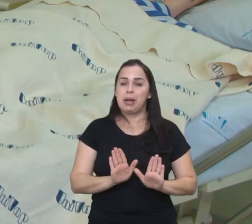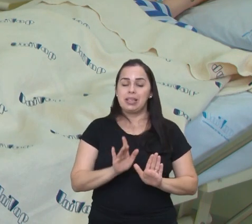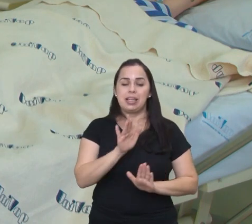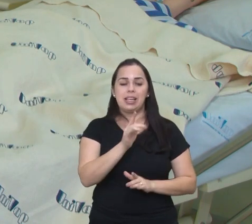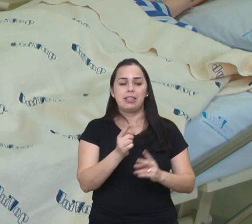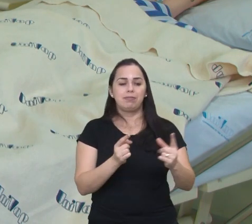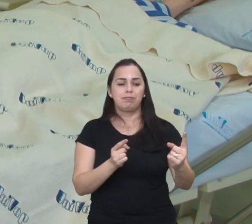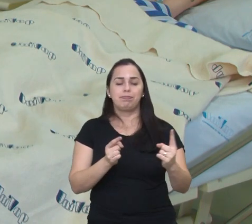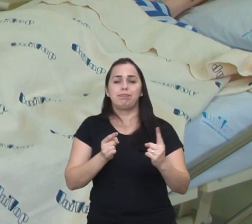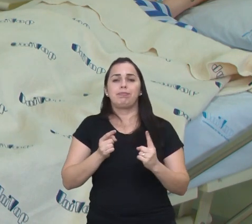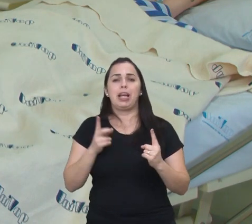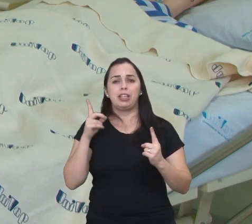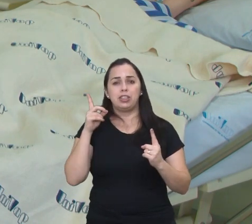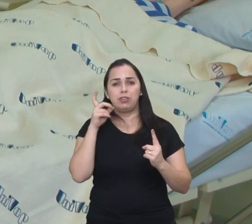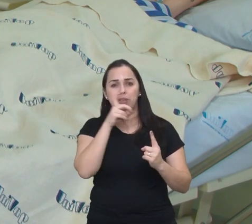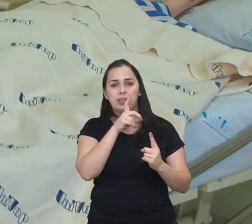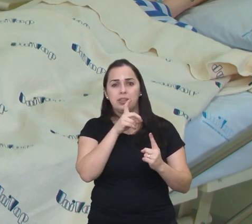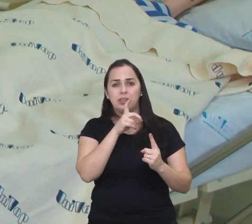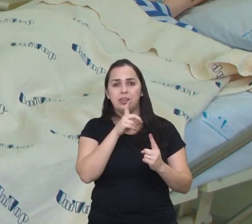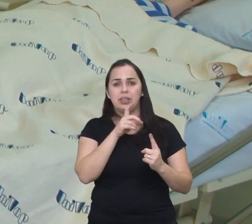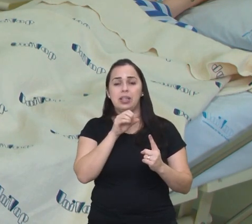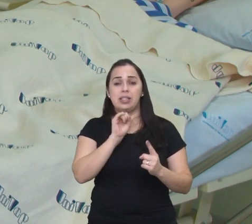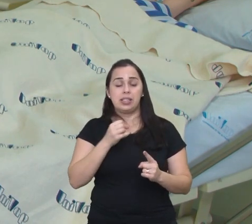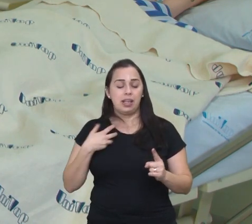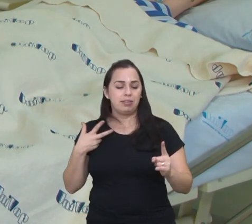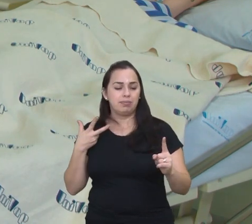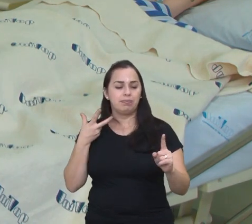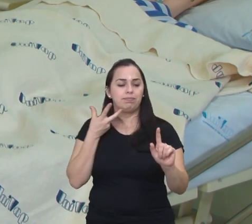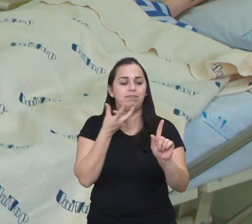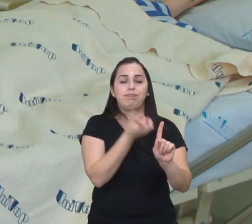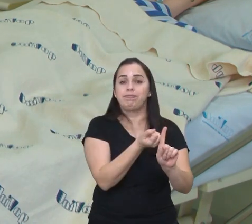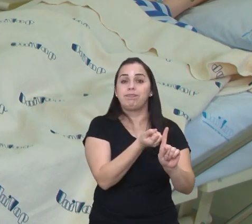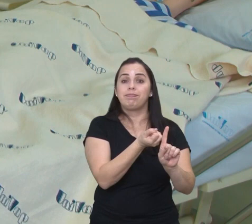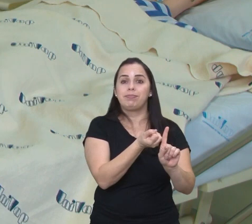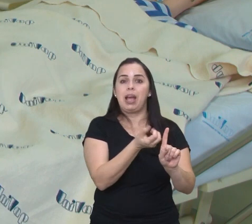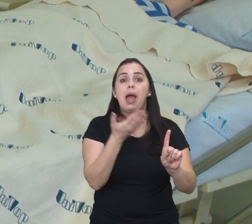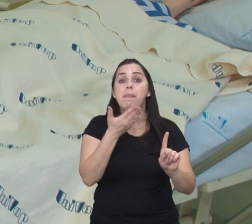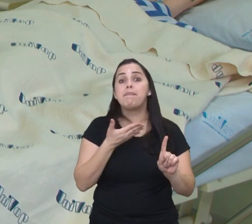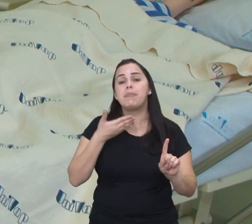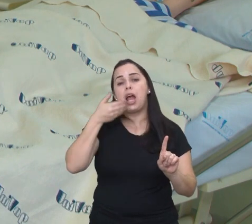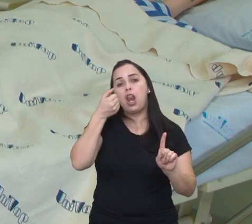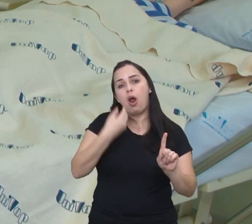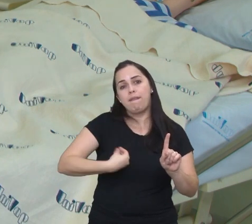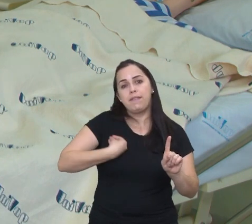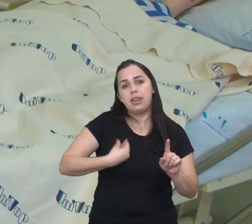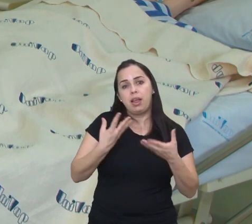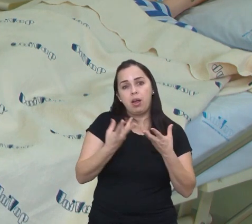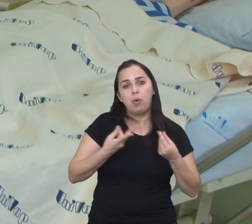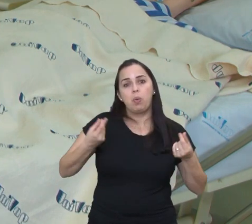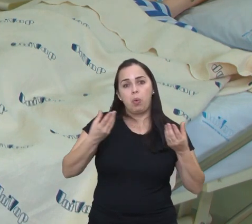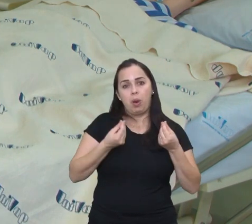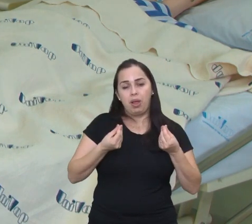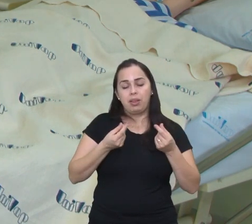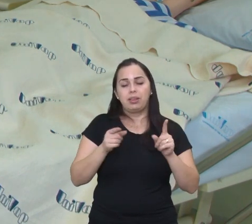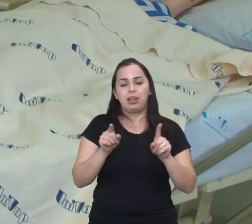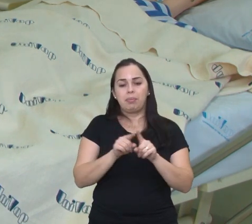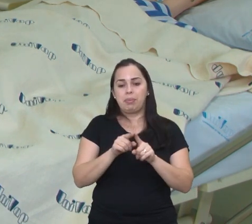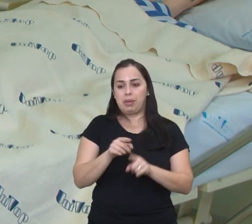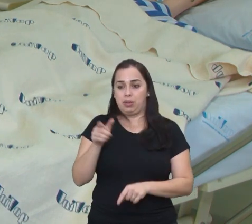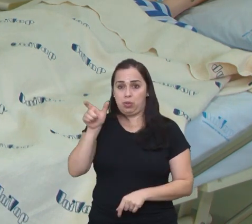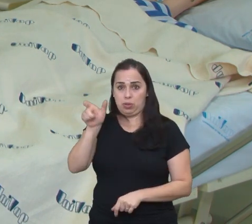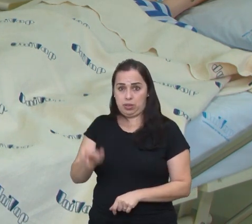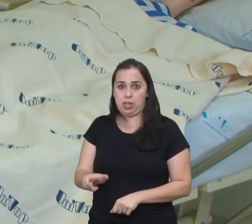vez que elas têm dificuldade, quanto mais elas estiverem imunes a doenças, melhor qualidade de vida. E